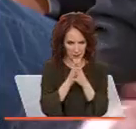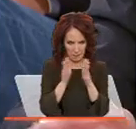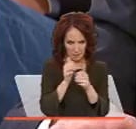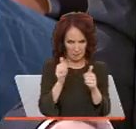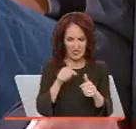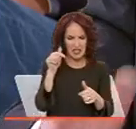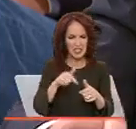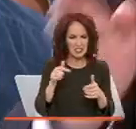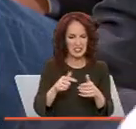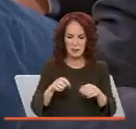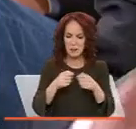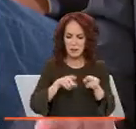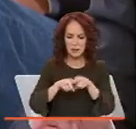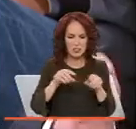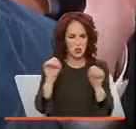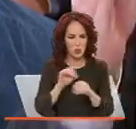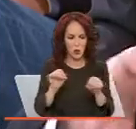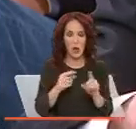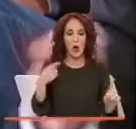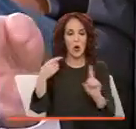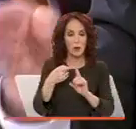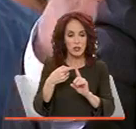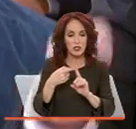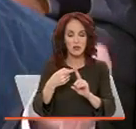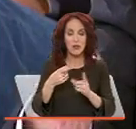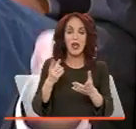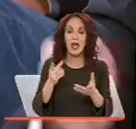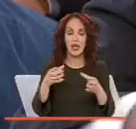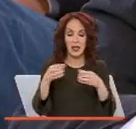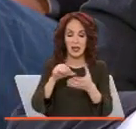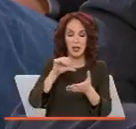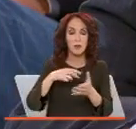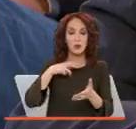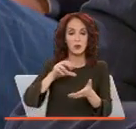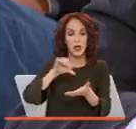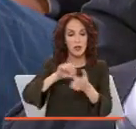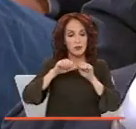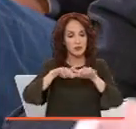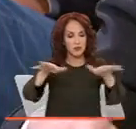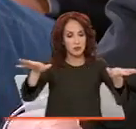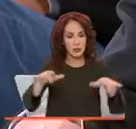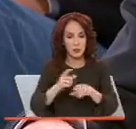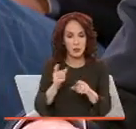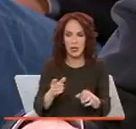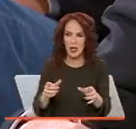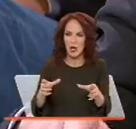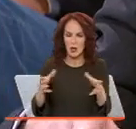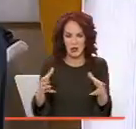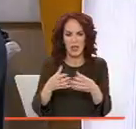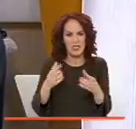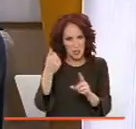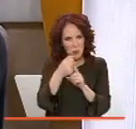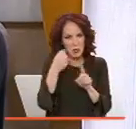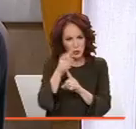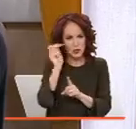E ali não há partidos. Ali deram-nos uma missão, que é a descentralização de Portugal. Portugal deve ser dos países mais centralizados. Esta é uma